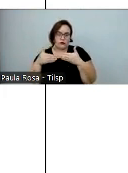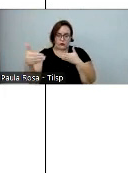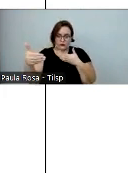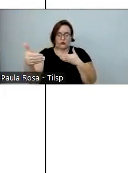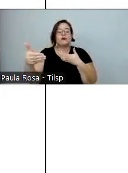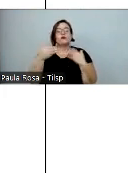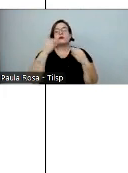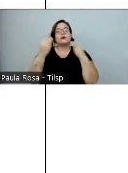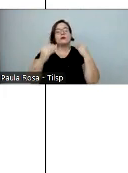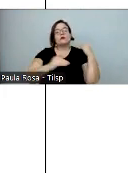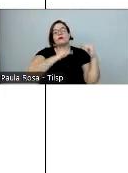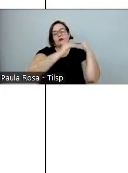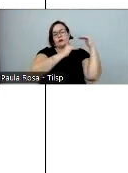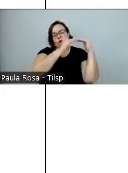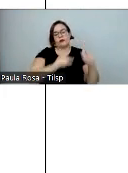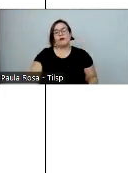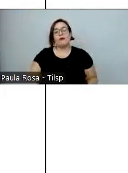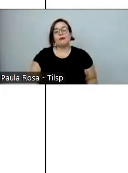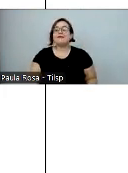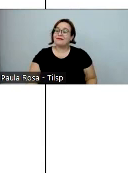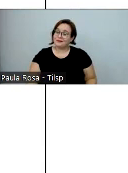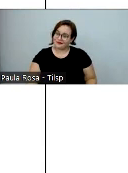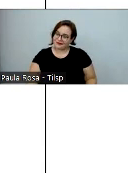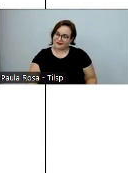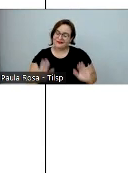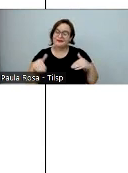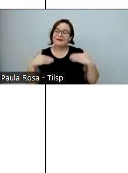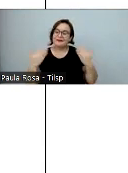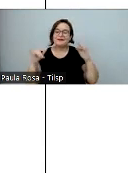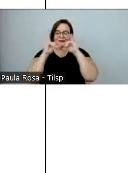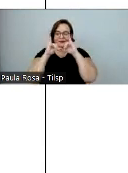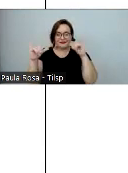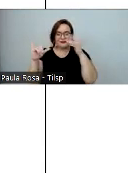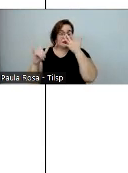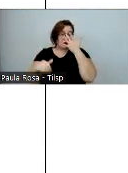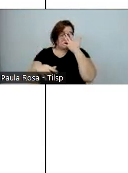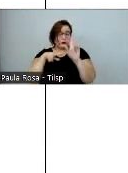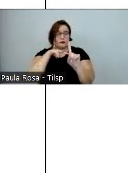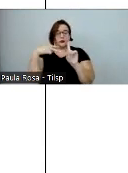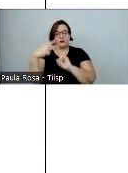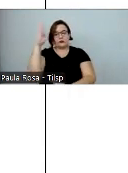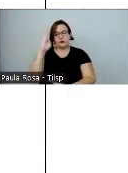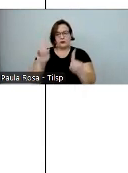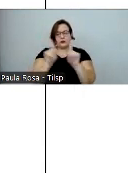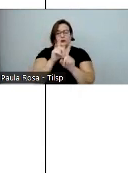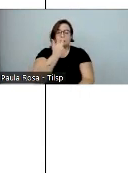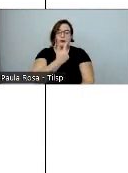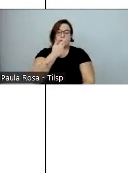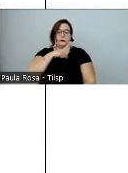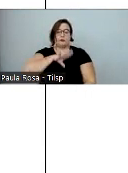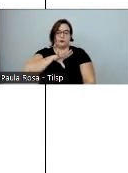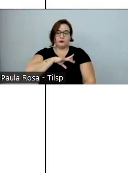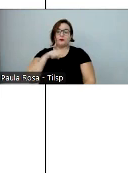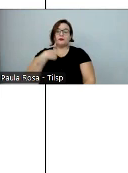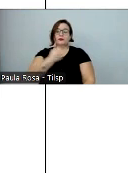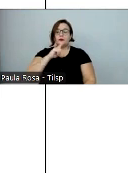se desenvolver e finalmente dizer né do ponto de vista do Brasil e da língua portuguesa eu acho que nós temos realmente agora daqui